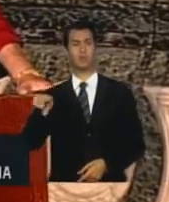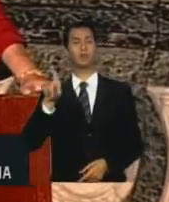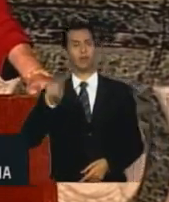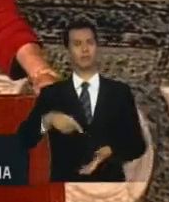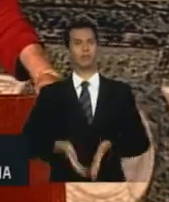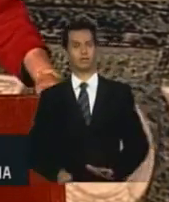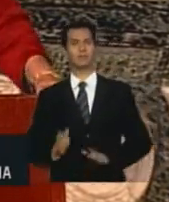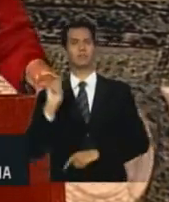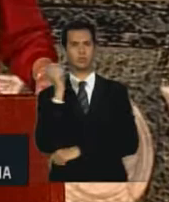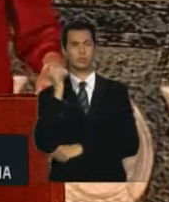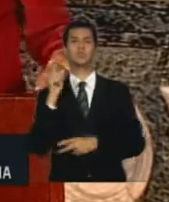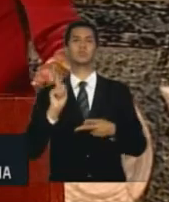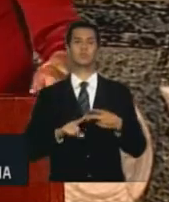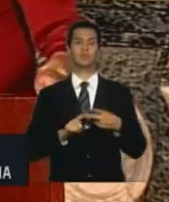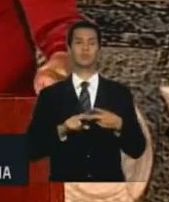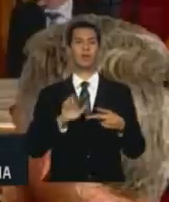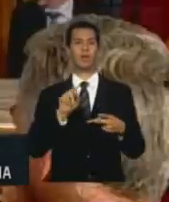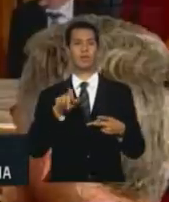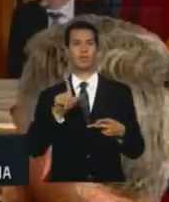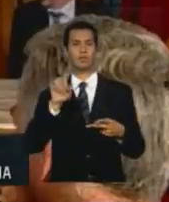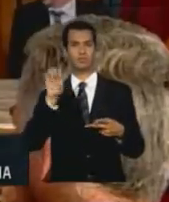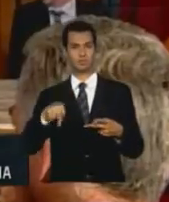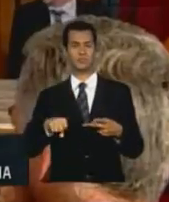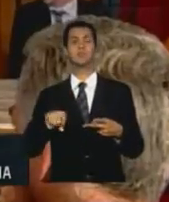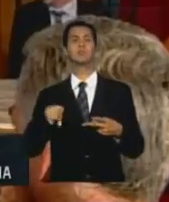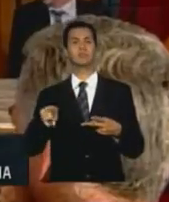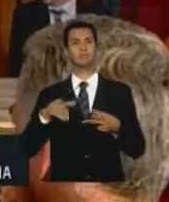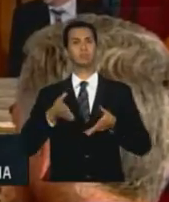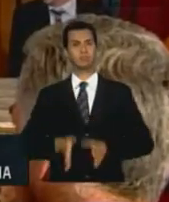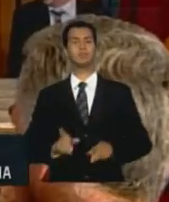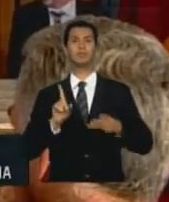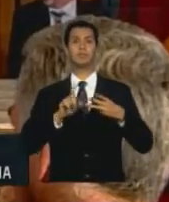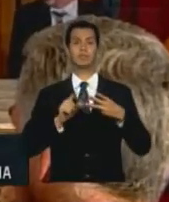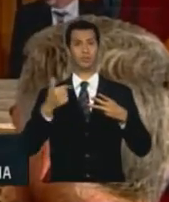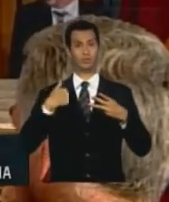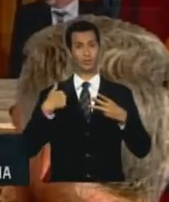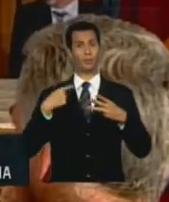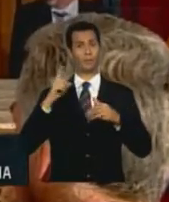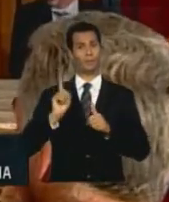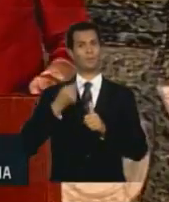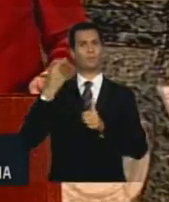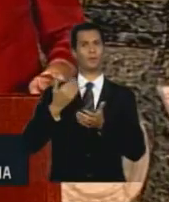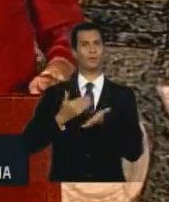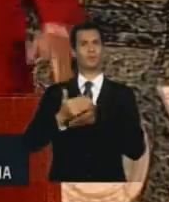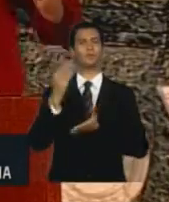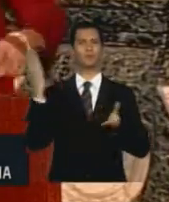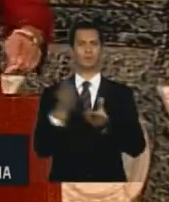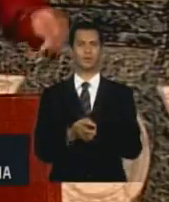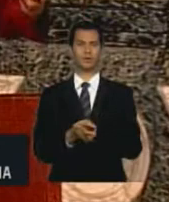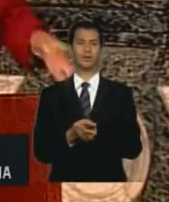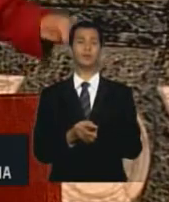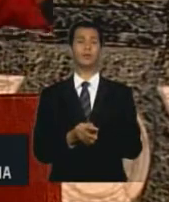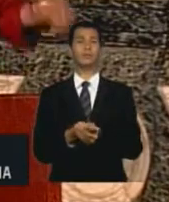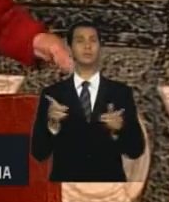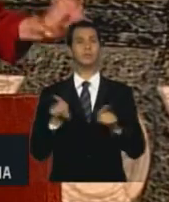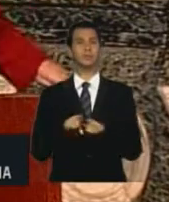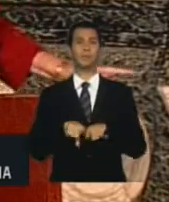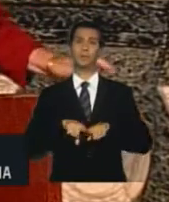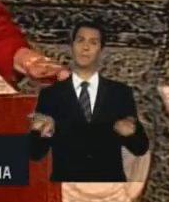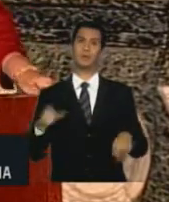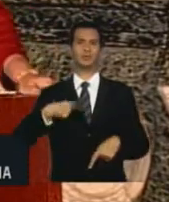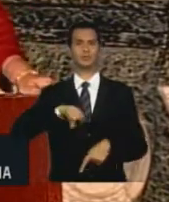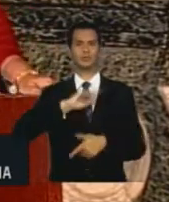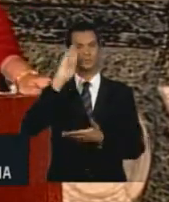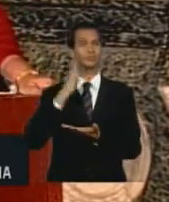sendo gaúcho e eu tendo estado na origem da ação, nós não podemos reconhecer enquanto a justiça não